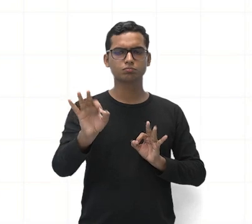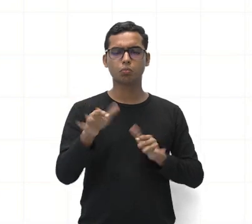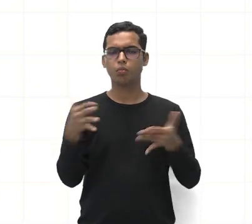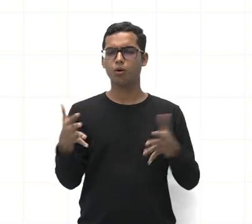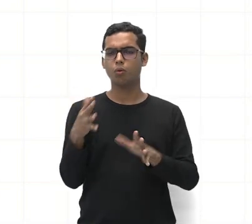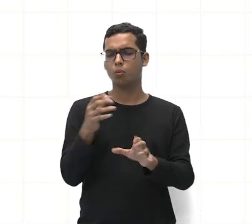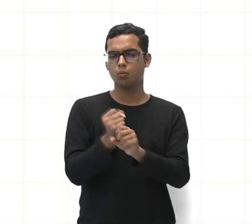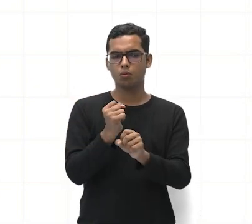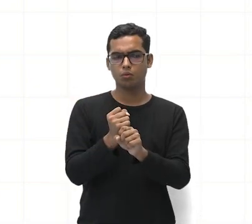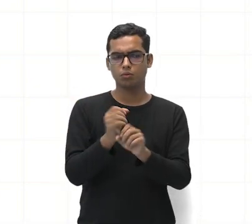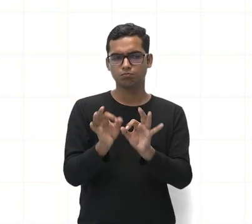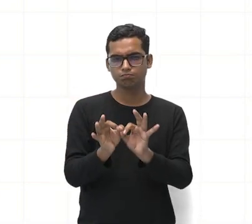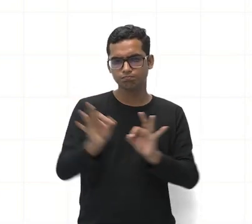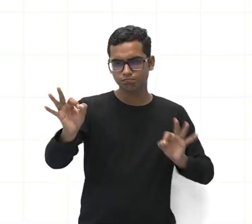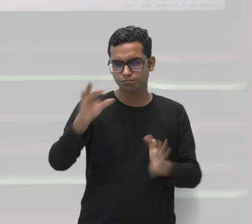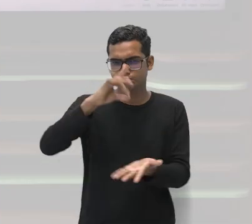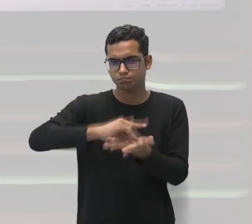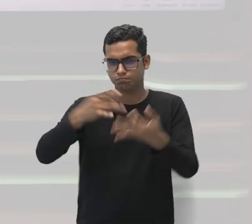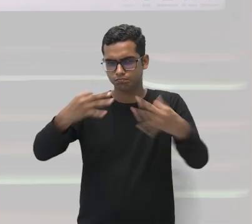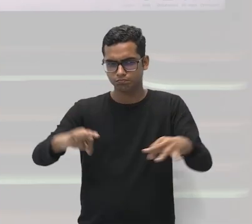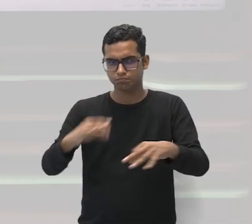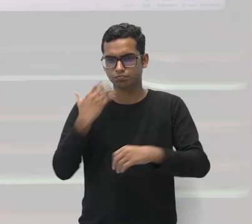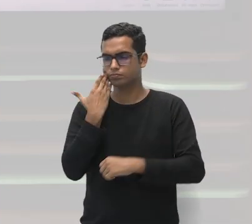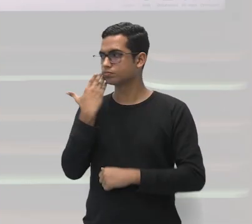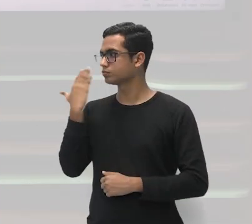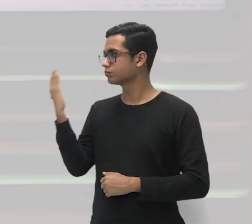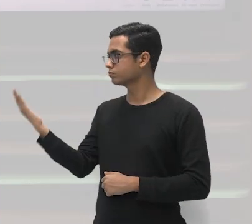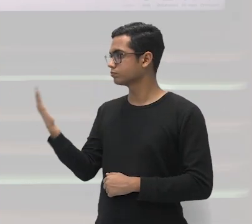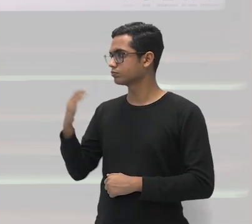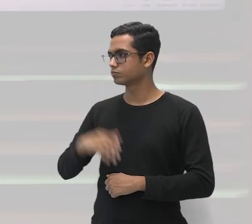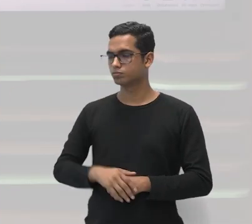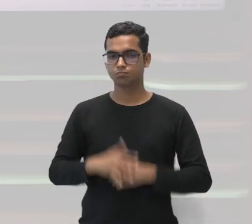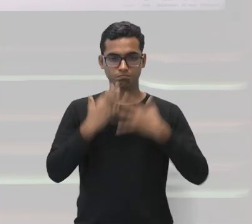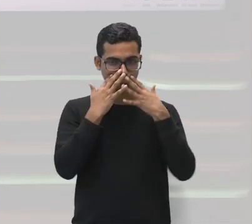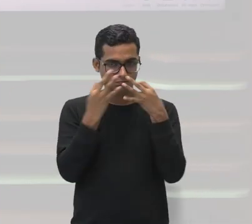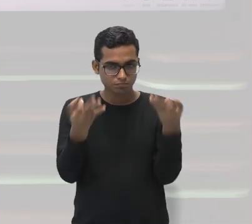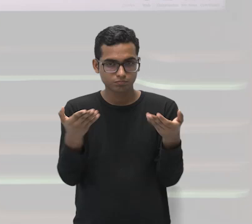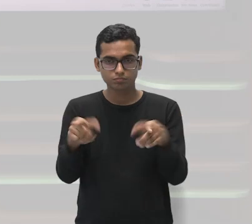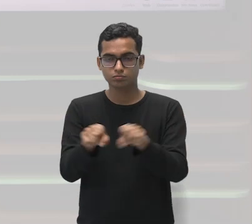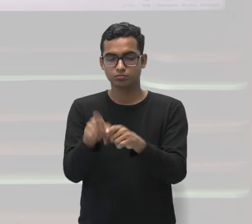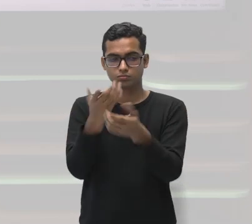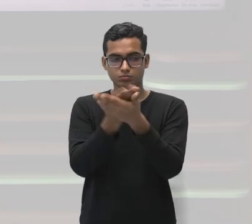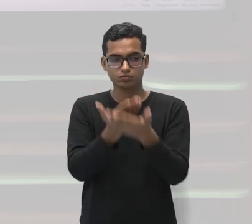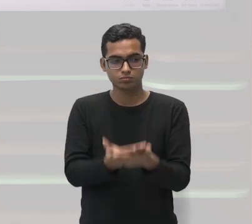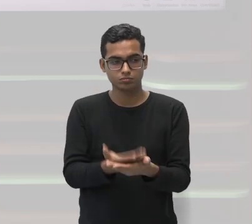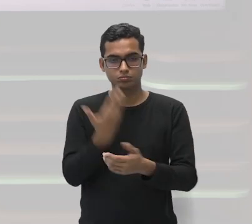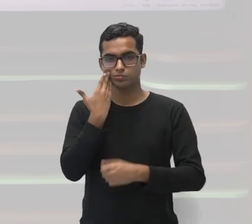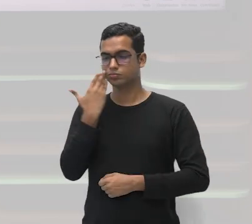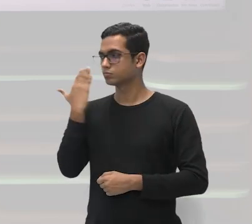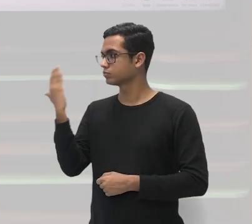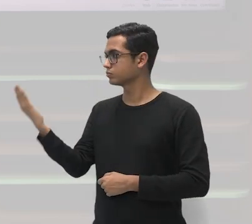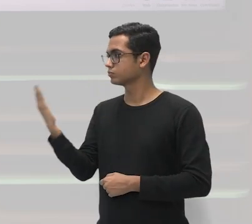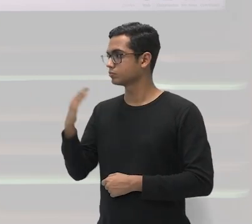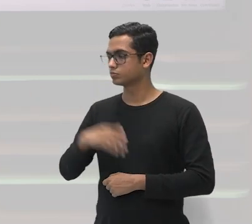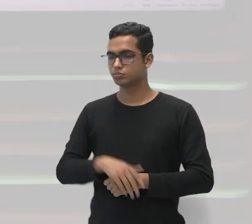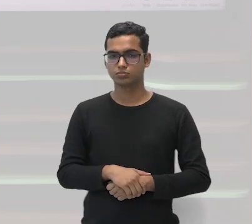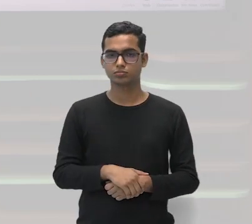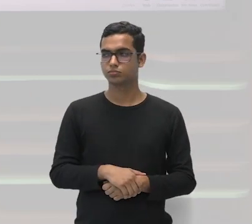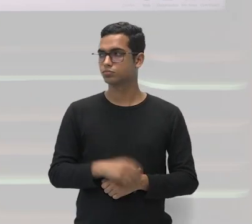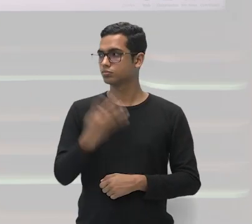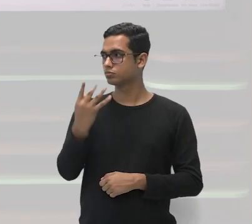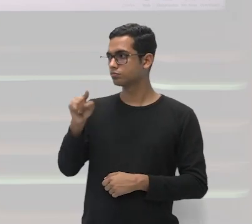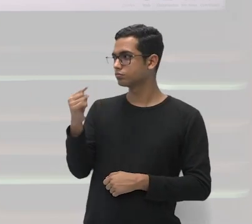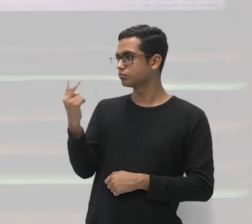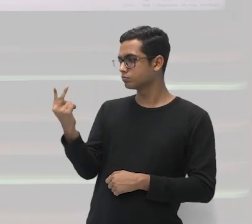pessoal, eu quero chamar a atenção aqui, ó, que olha só, nesse nosso enunciado, viajando 4,2 anos-luz e